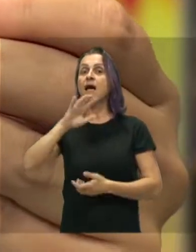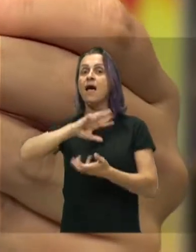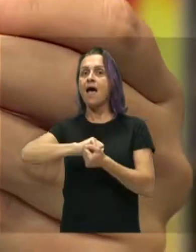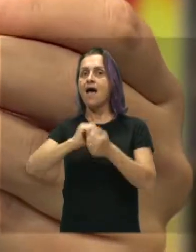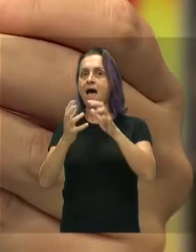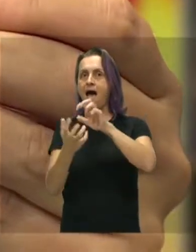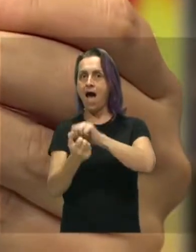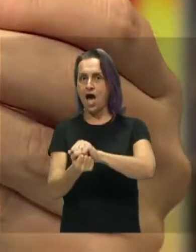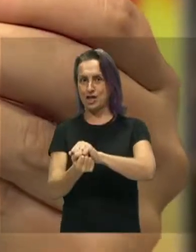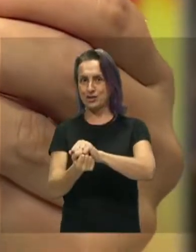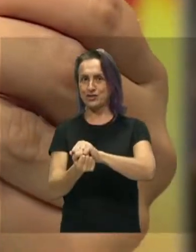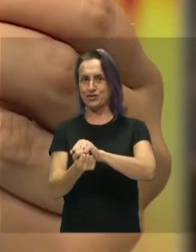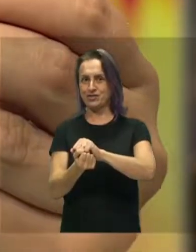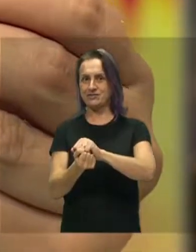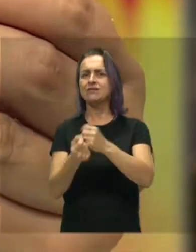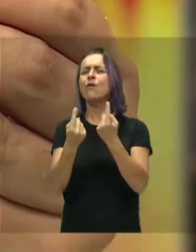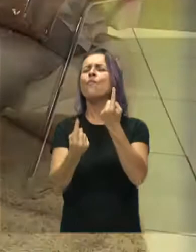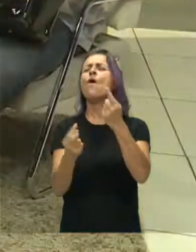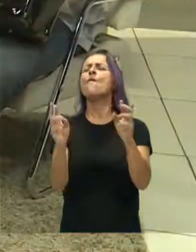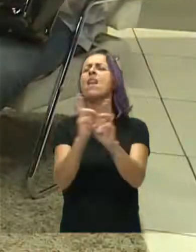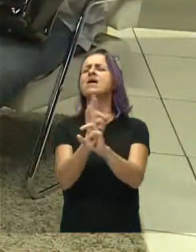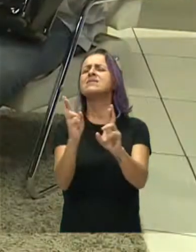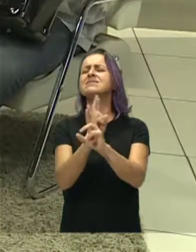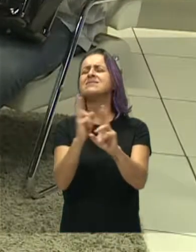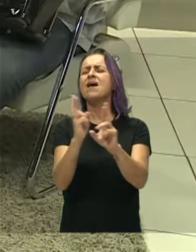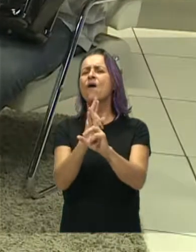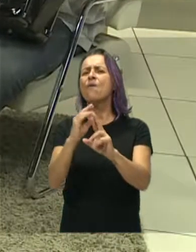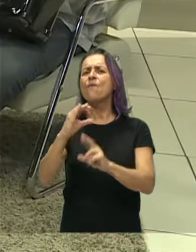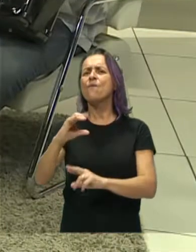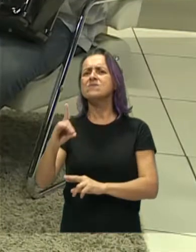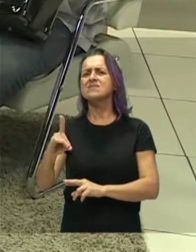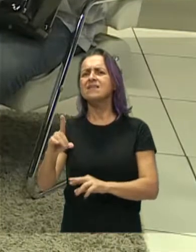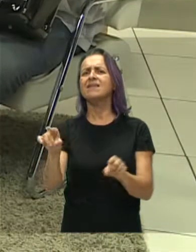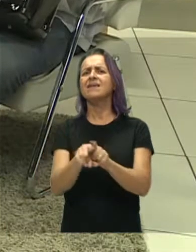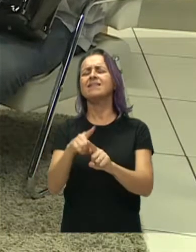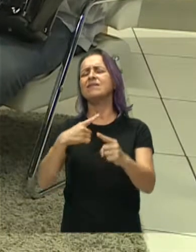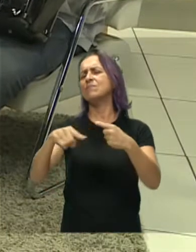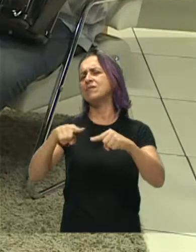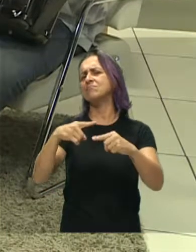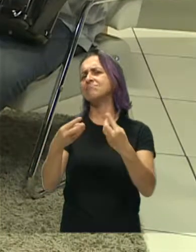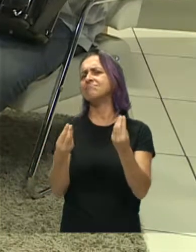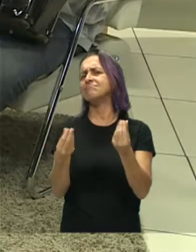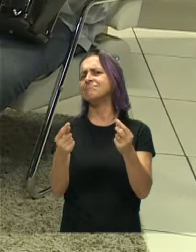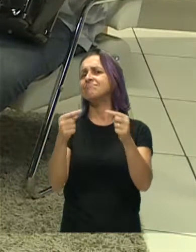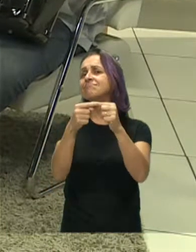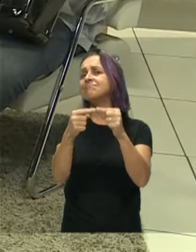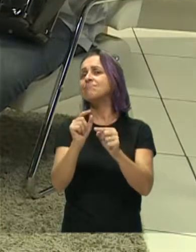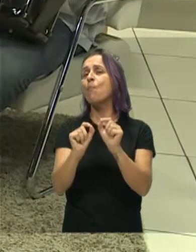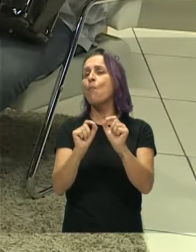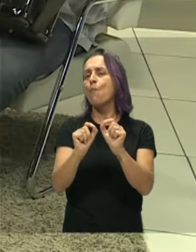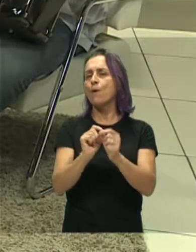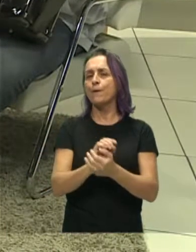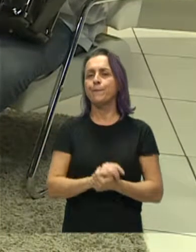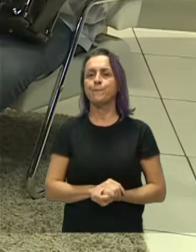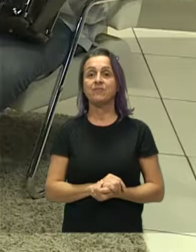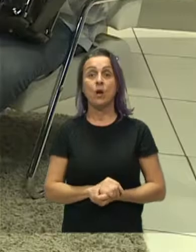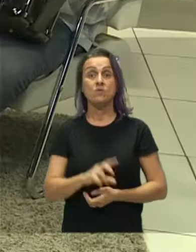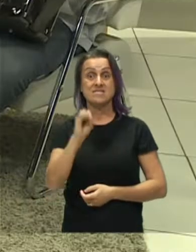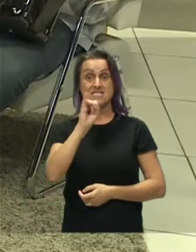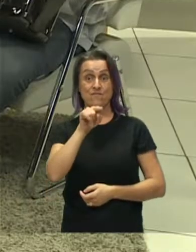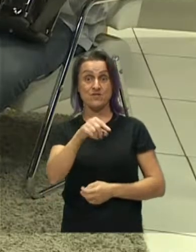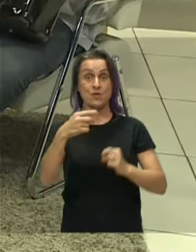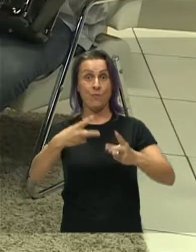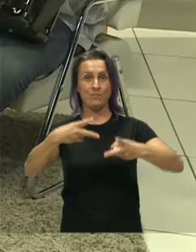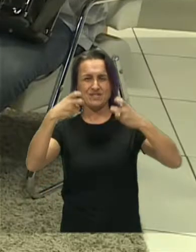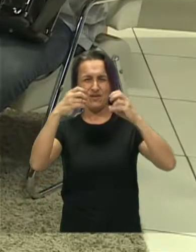com o tema tempero brasileiro e com as músicas que estão no CD? Então, essa arte, se você observar de longe, ela parece